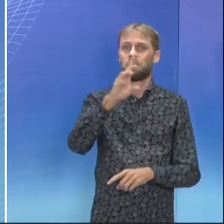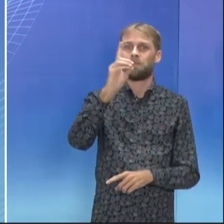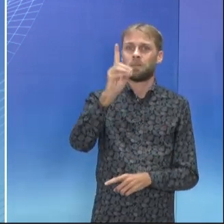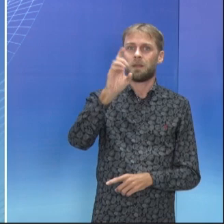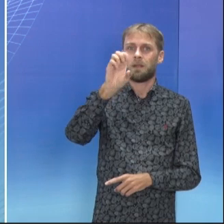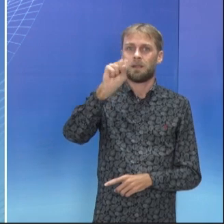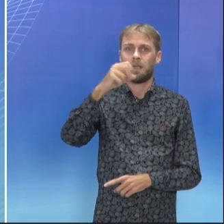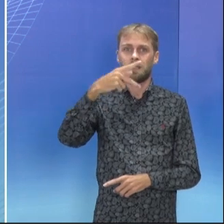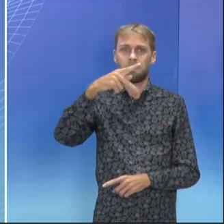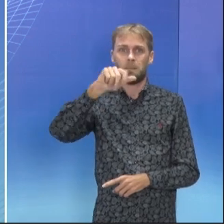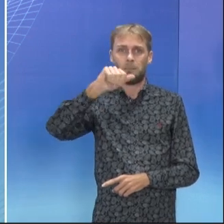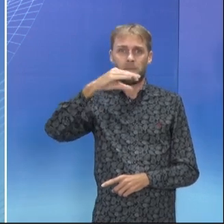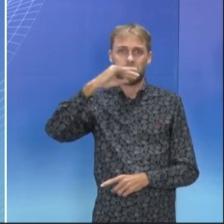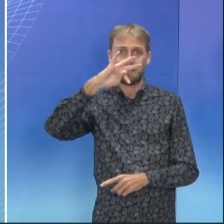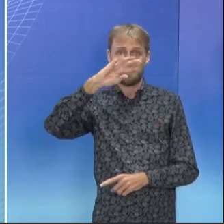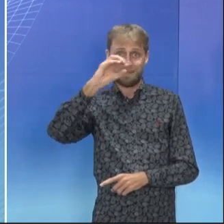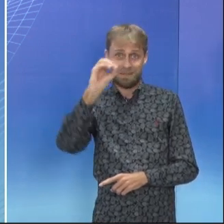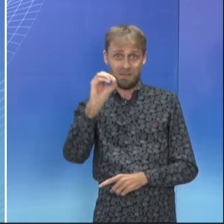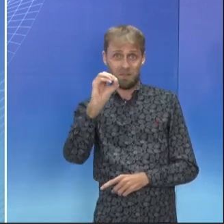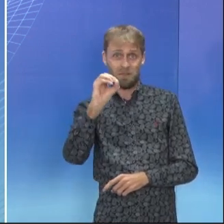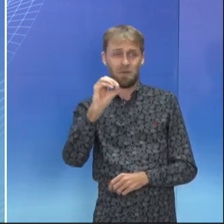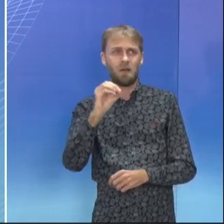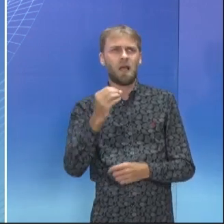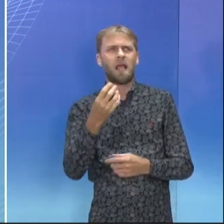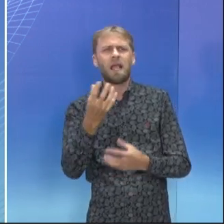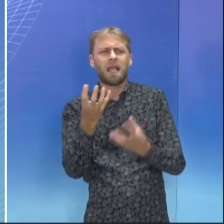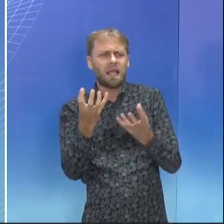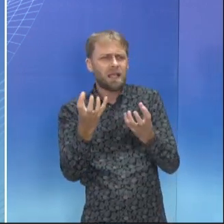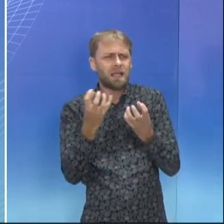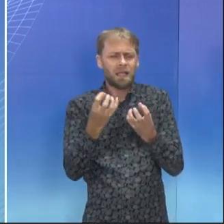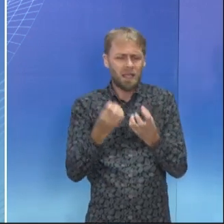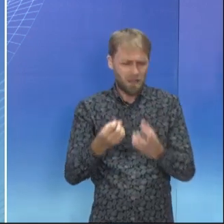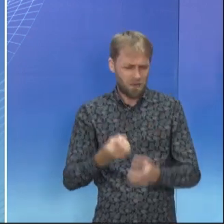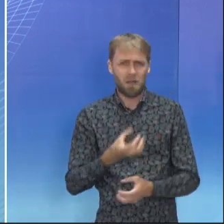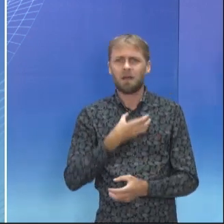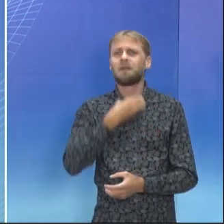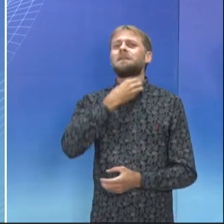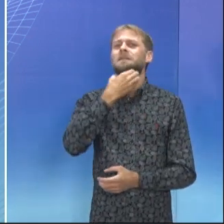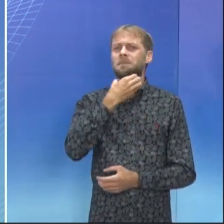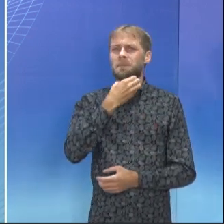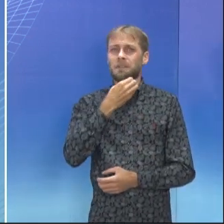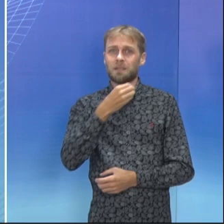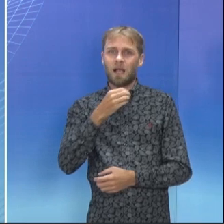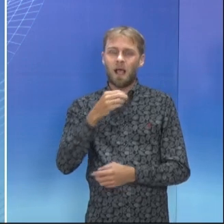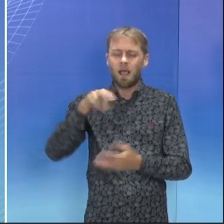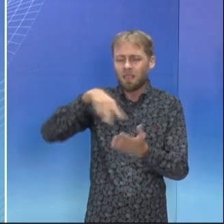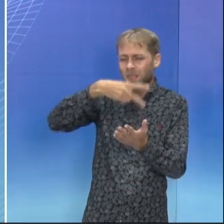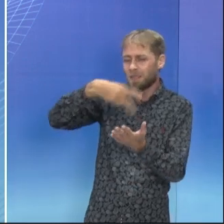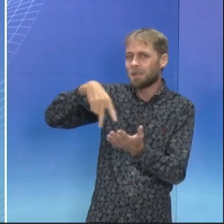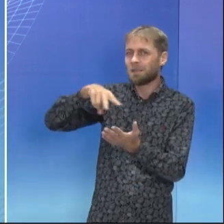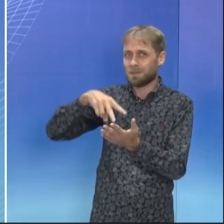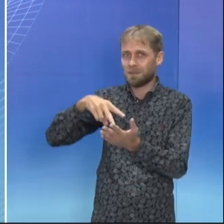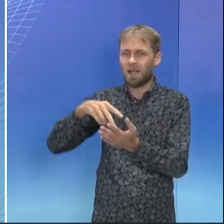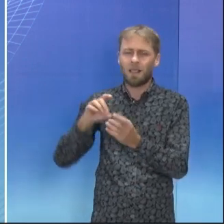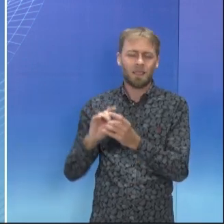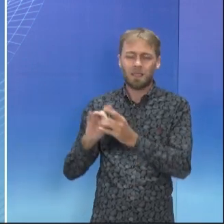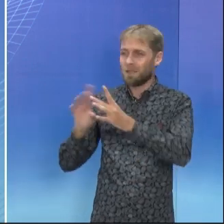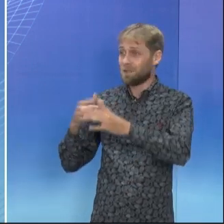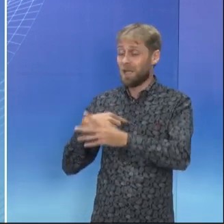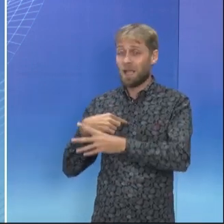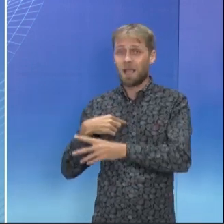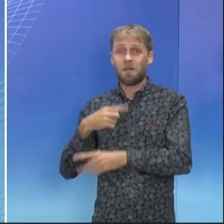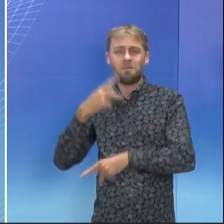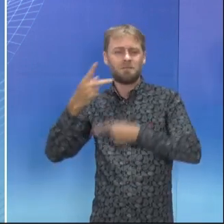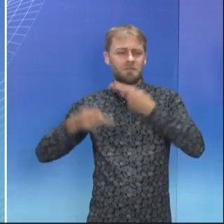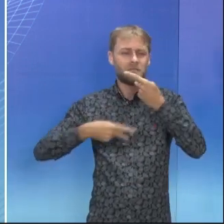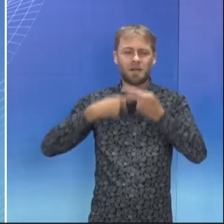Despacito, quiero respirar tu cuello despacito, deja que te diga cosas al oído, para que te